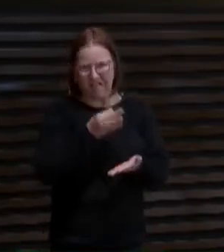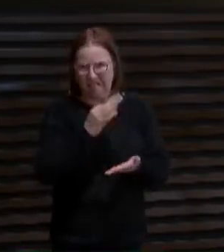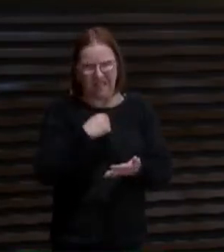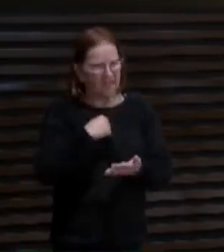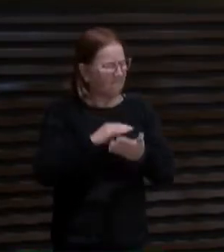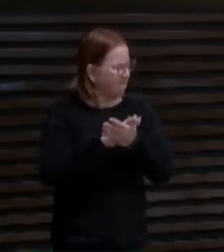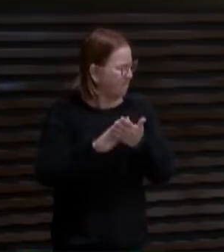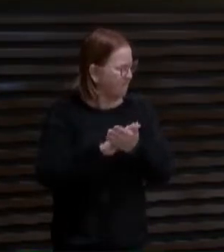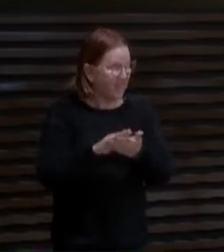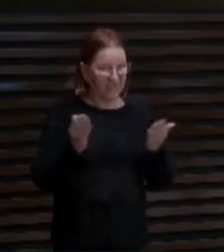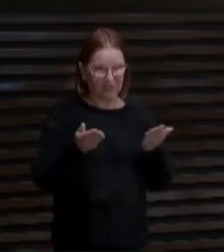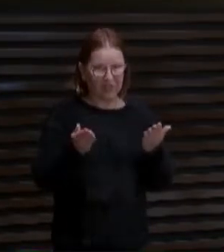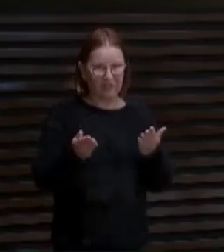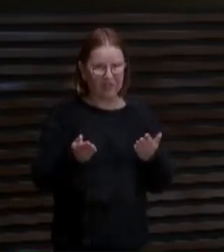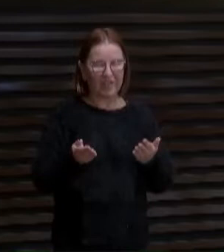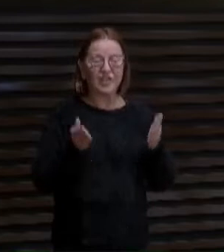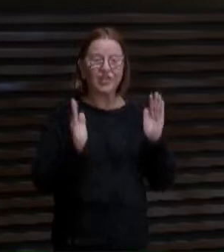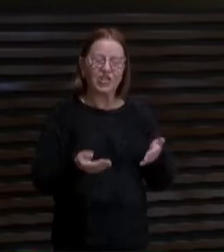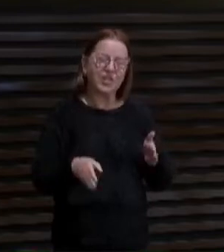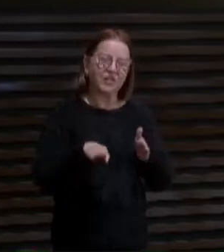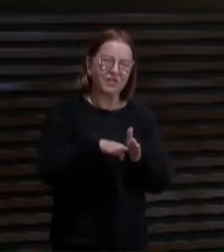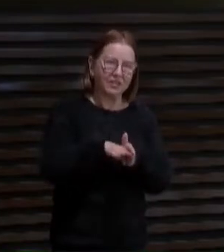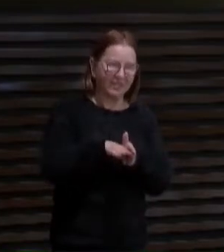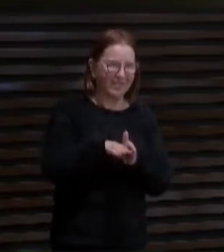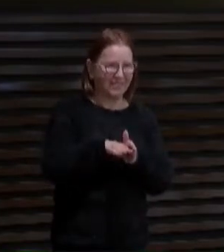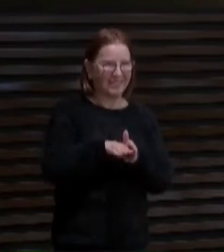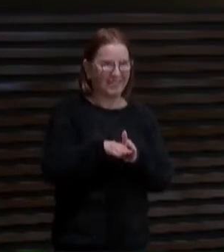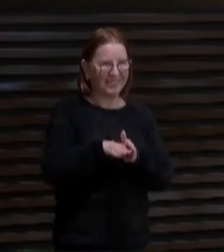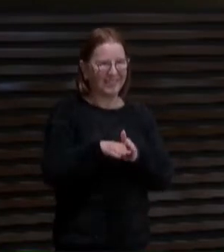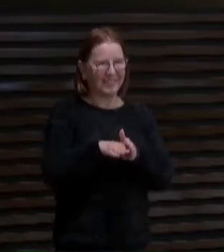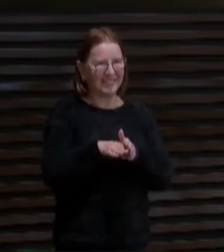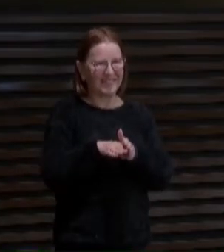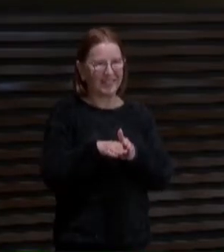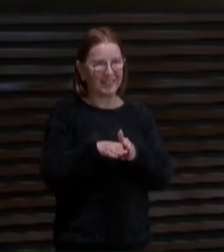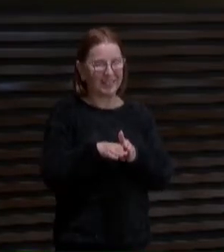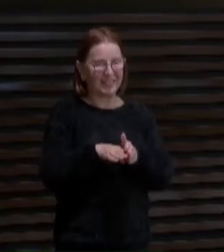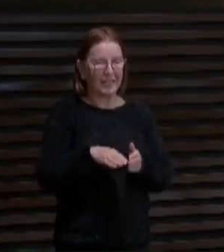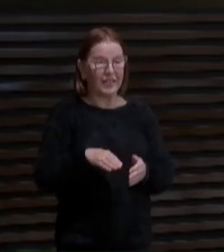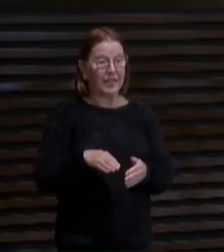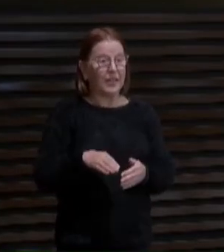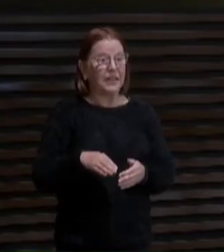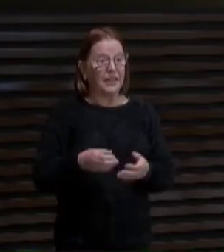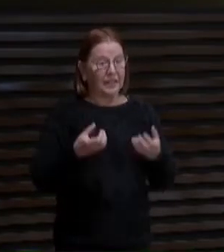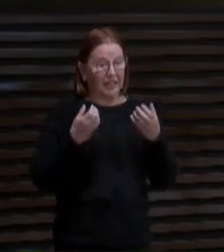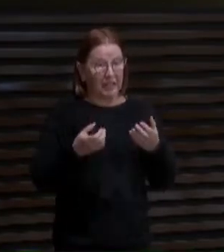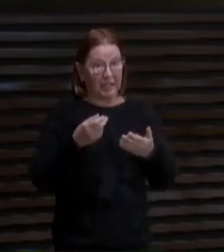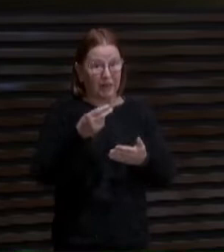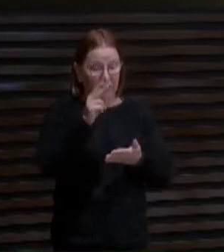eu vi uns aí já abrindo a boca mas eu queria que você lesse novamente esse texto com um pouco mais de